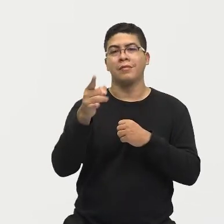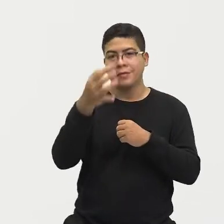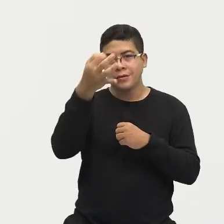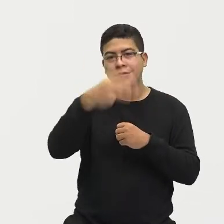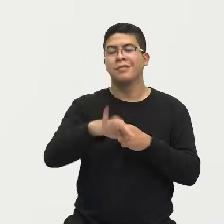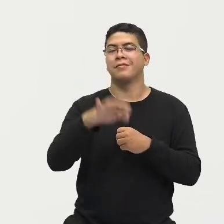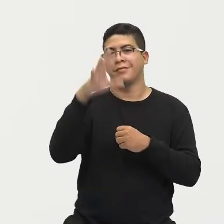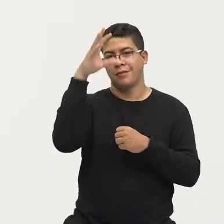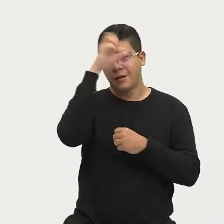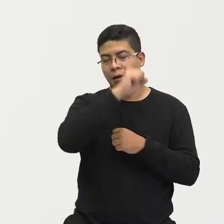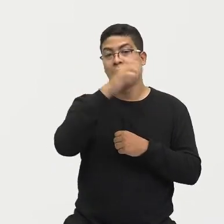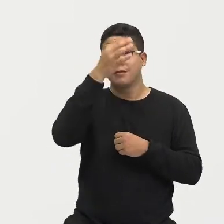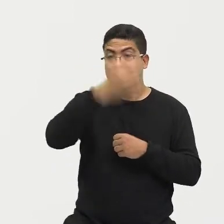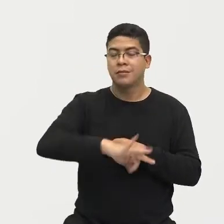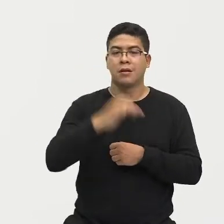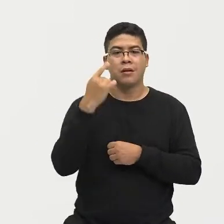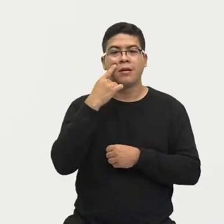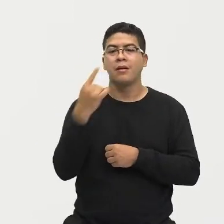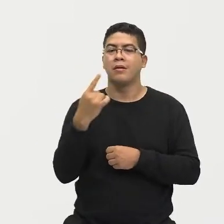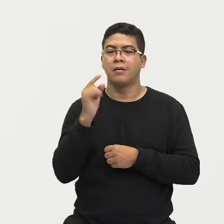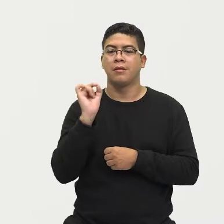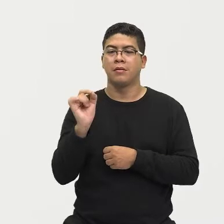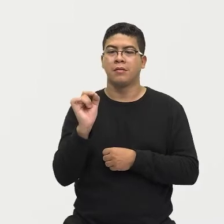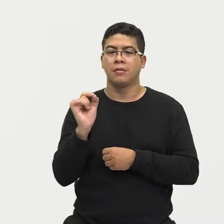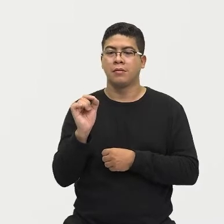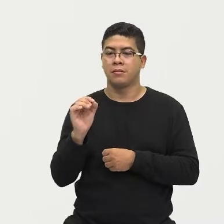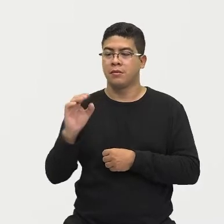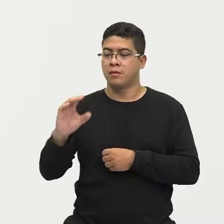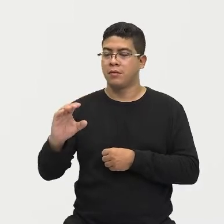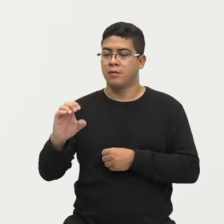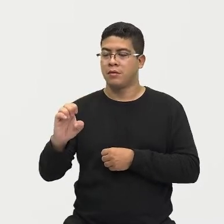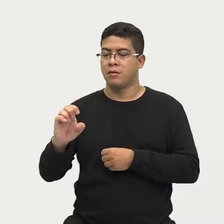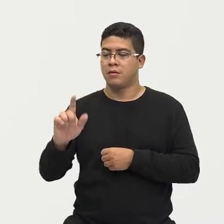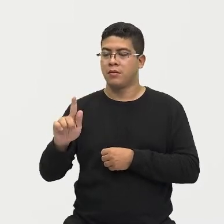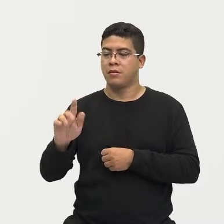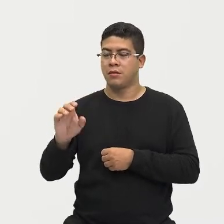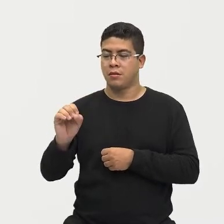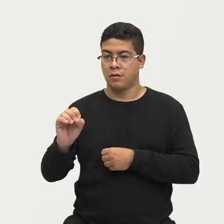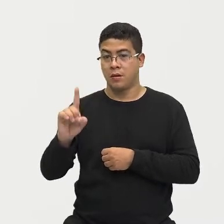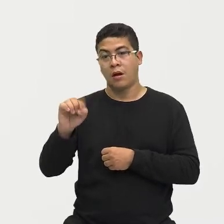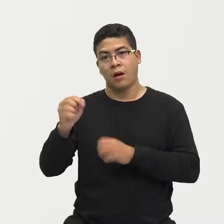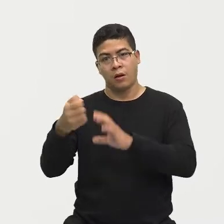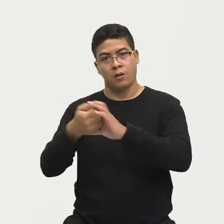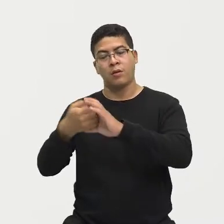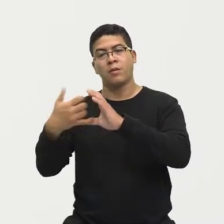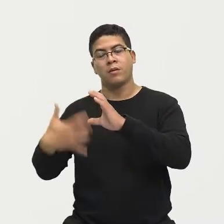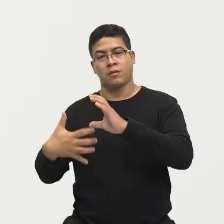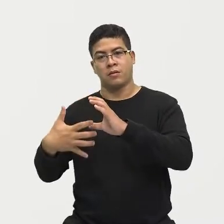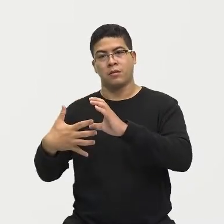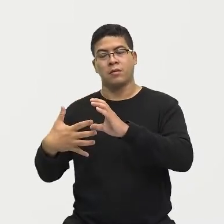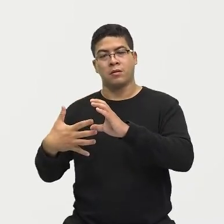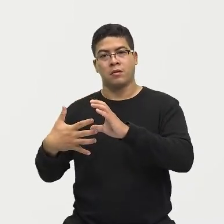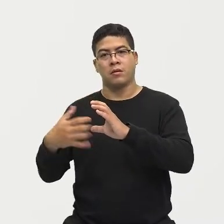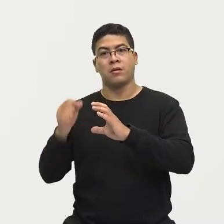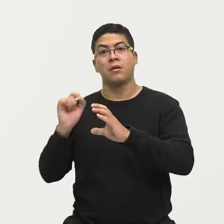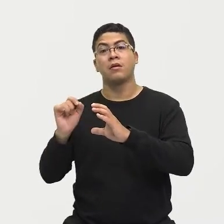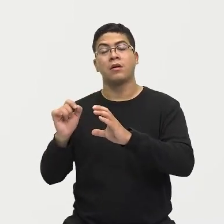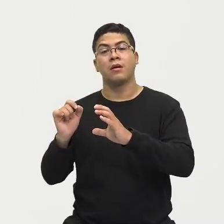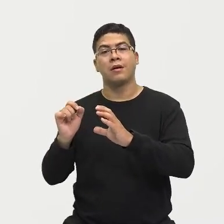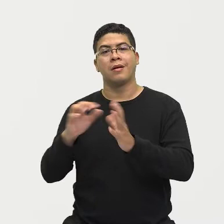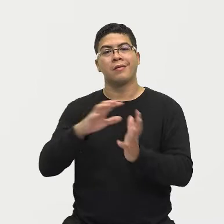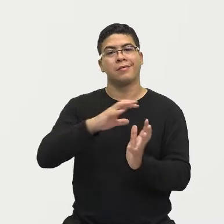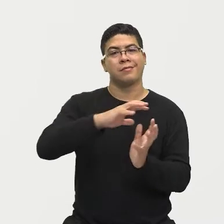mesmo. Cego aqui é uma característica do globo, não é isso? O globo é um substantivo. Globo